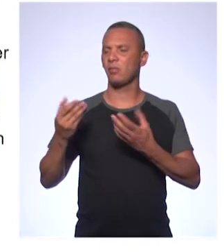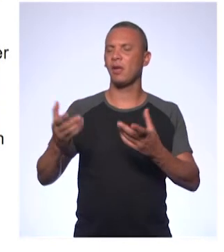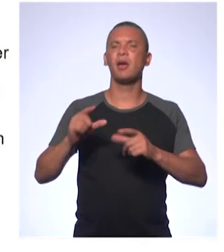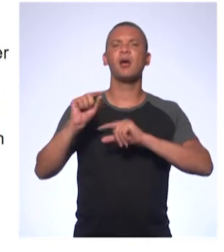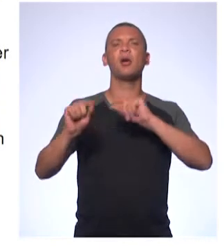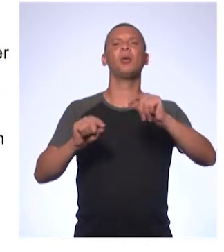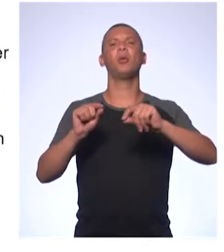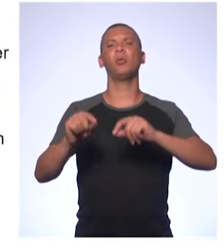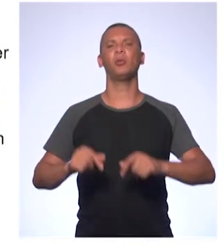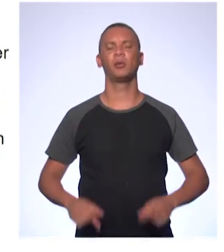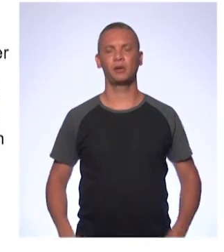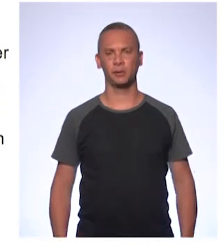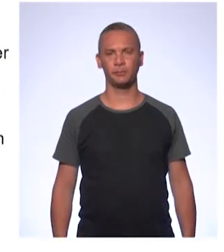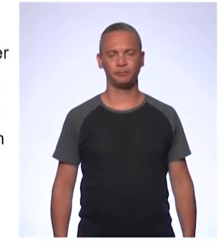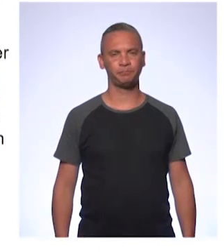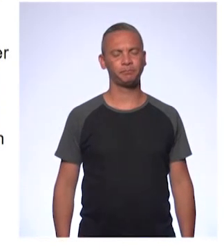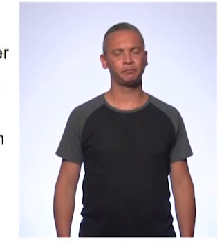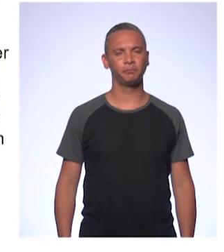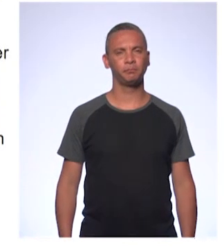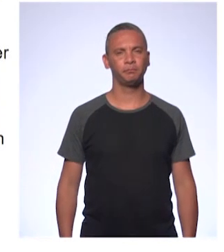do relógio, né?